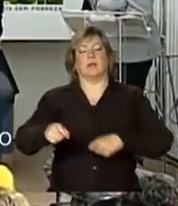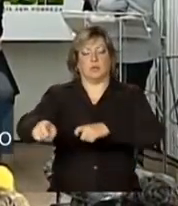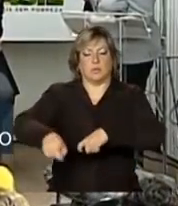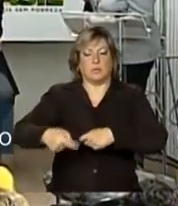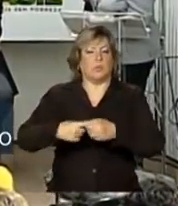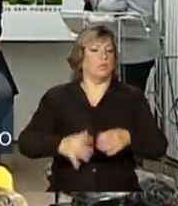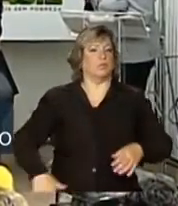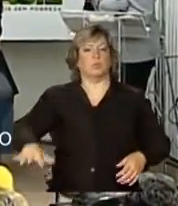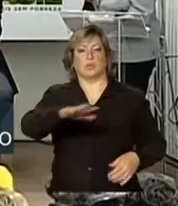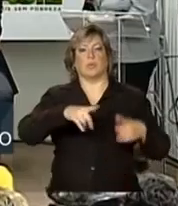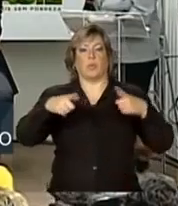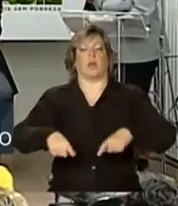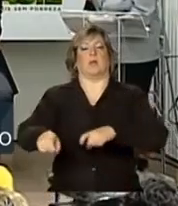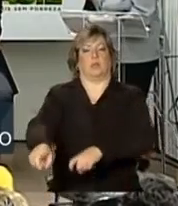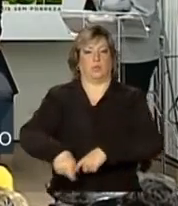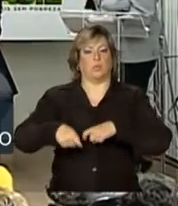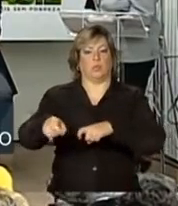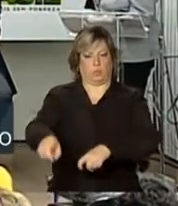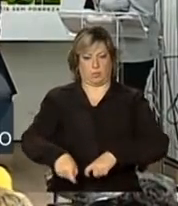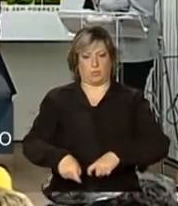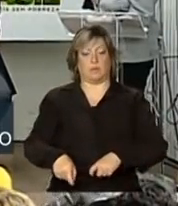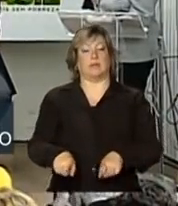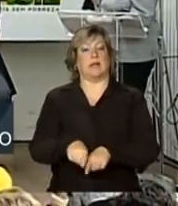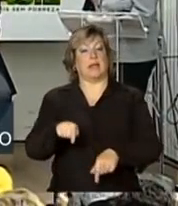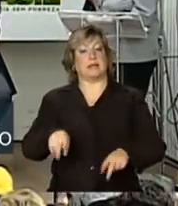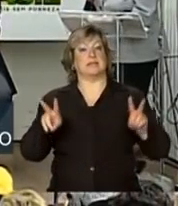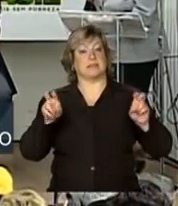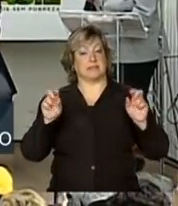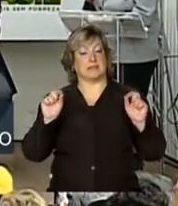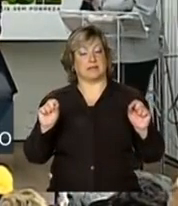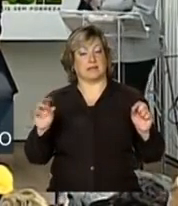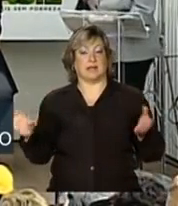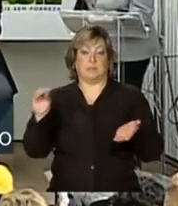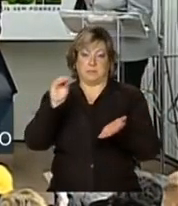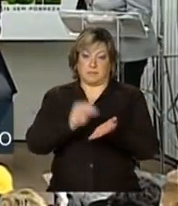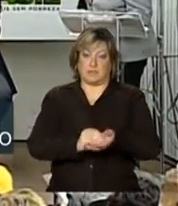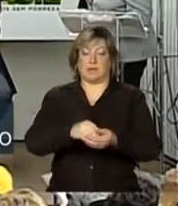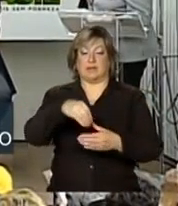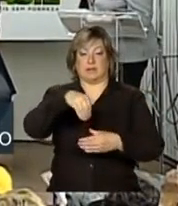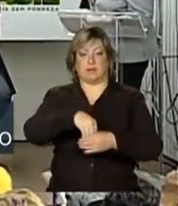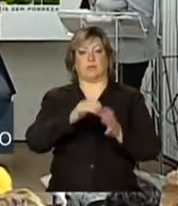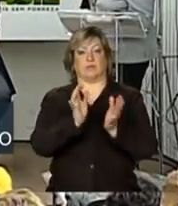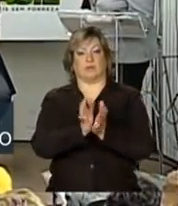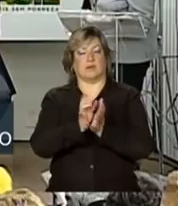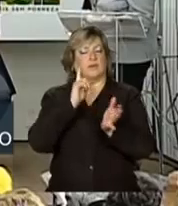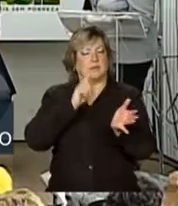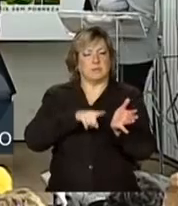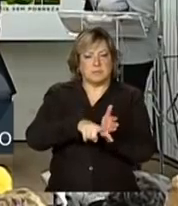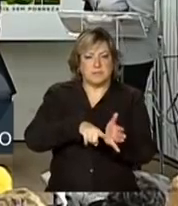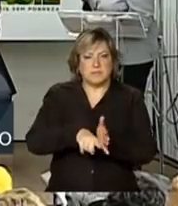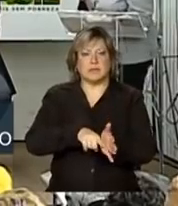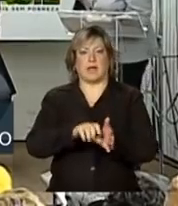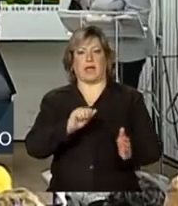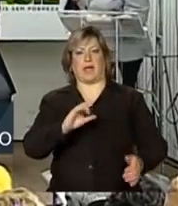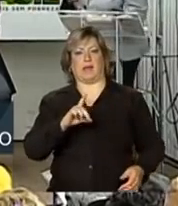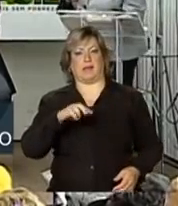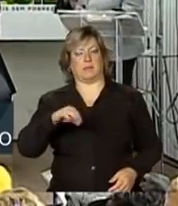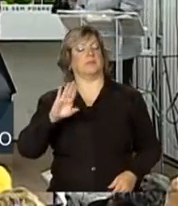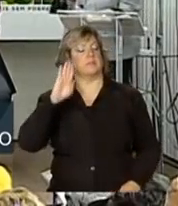no mundo rural e trazer esse tema para dentro do âmbito da pesquisa, da academia,